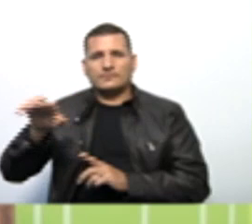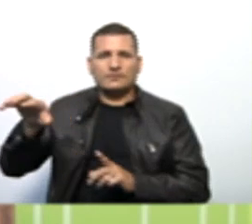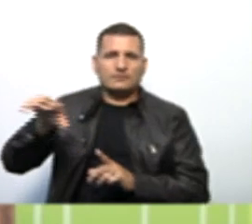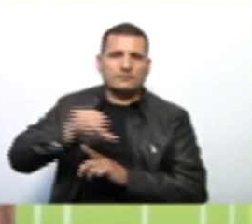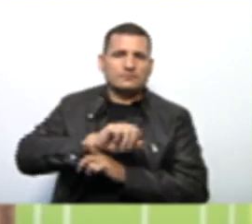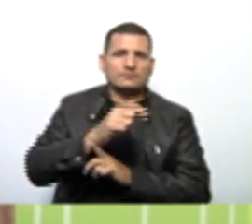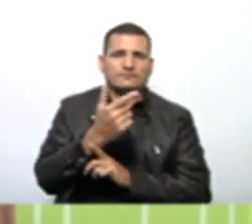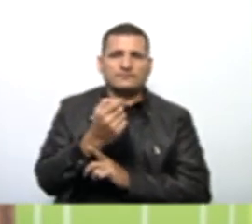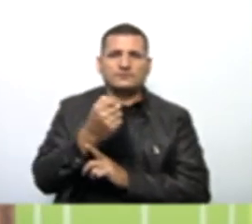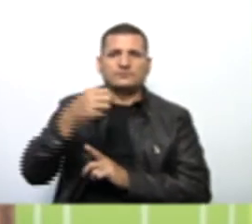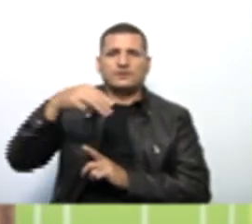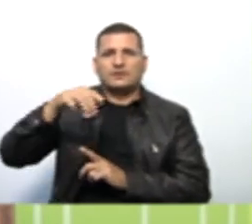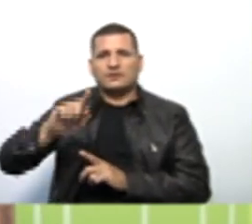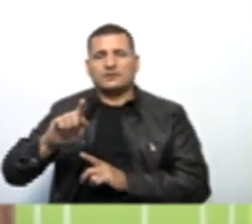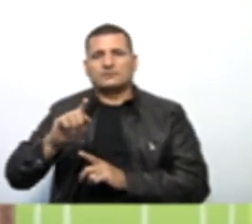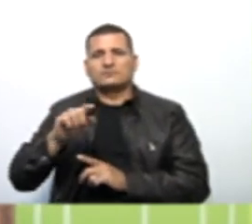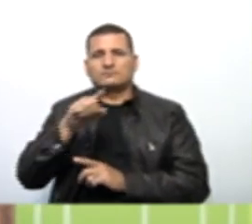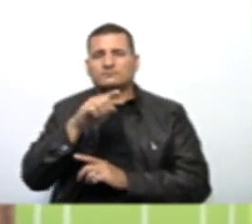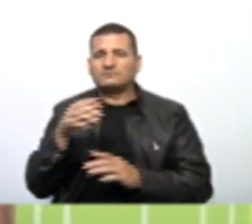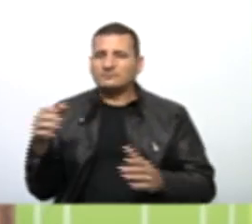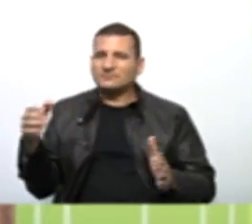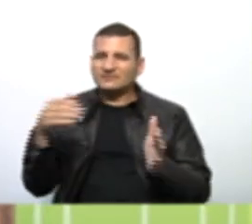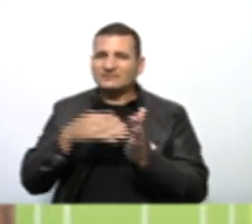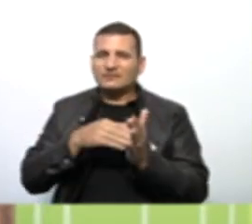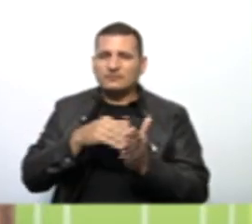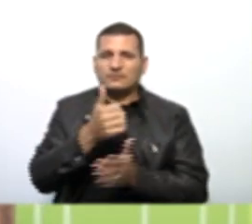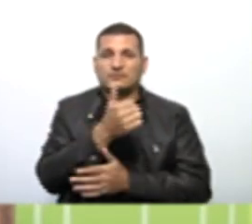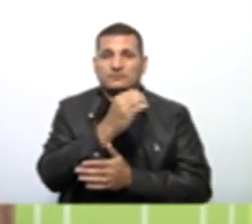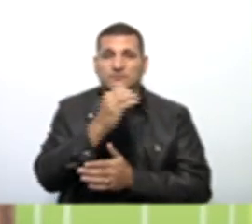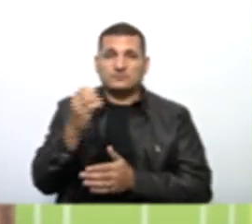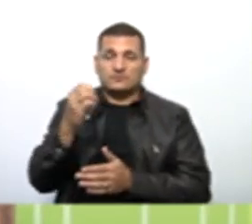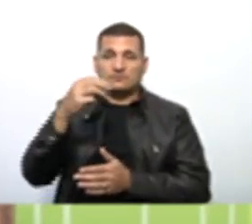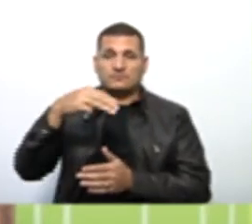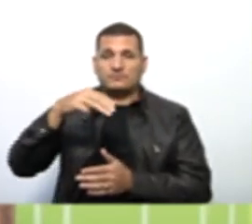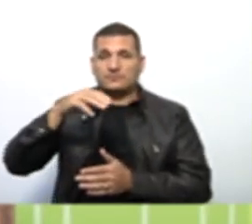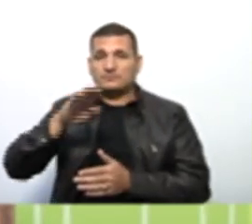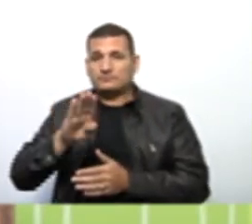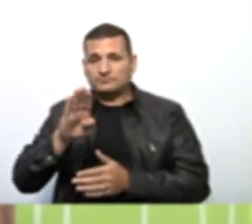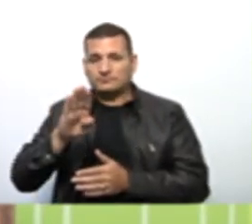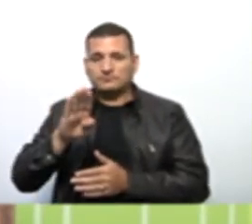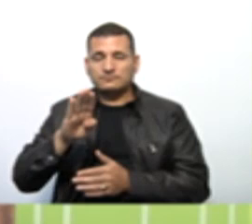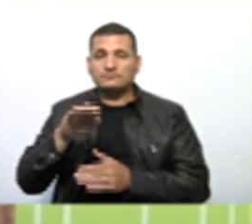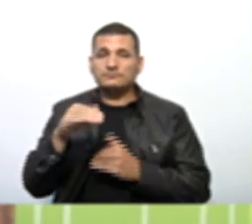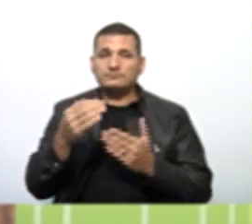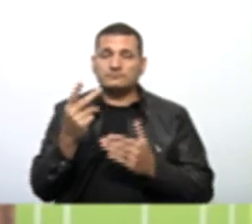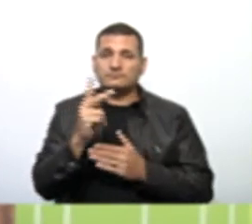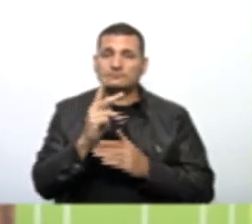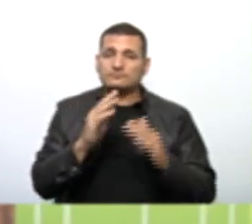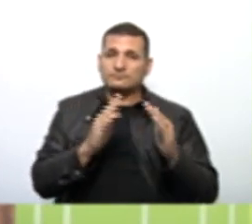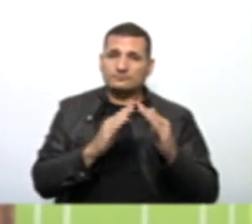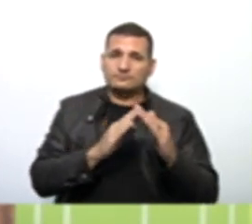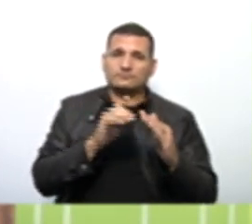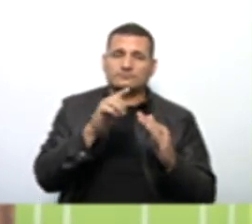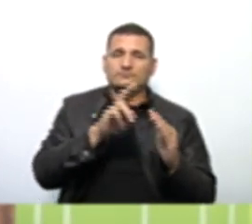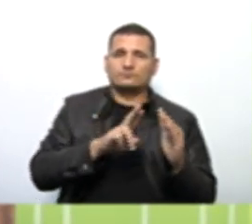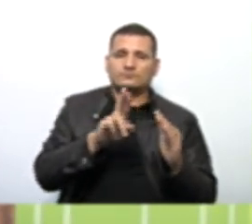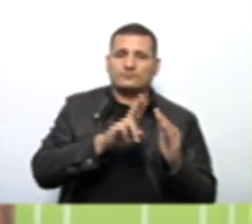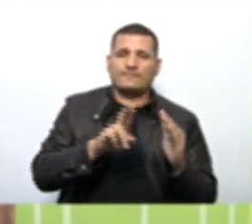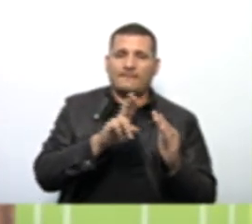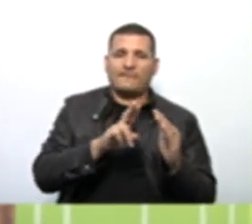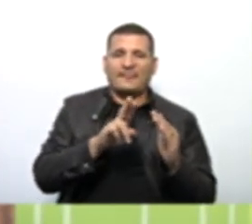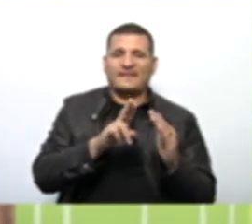mas se você recebe na casa até 100 megas então na sua casa lá você utiliza feche